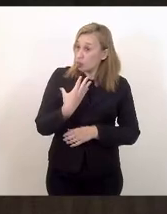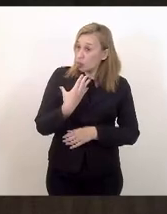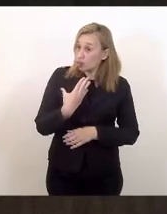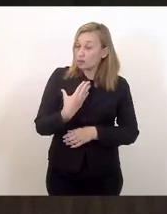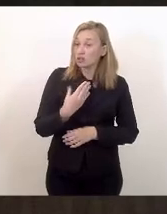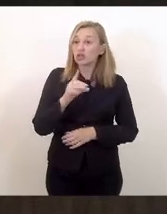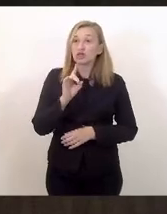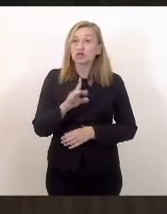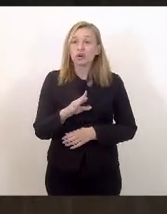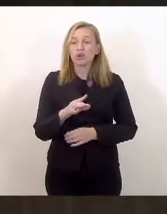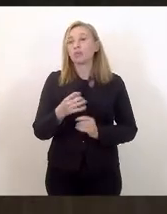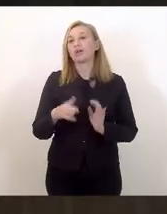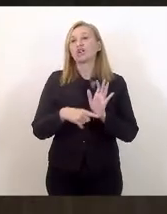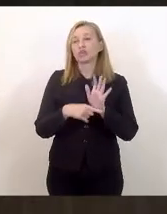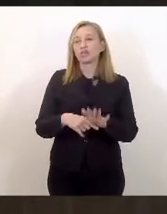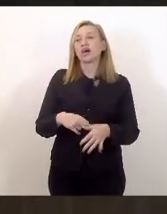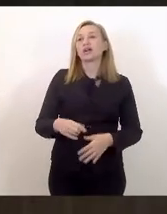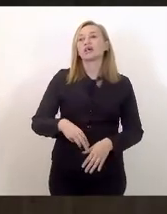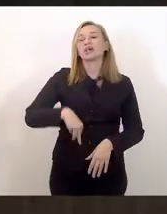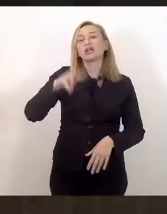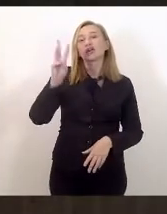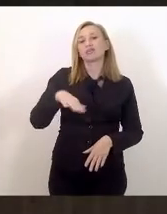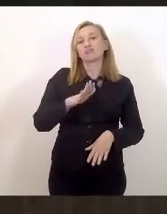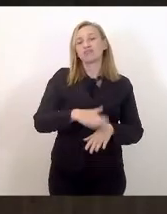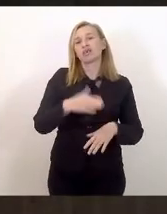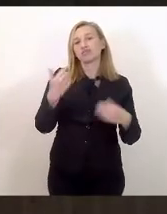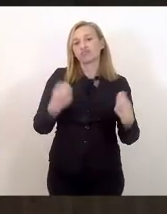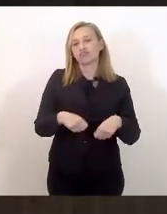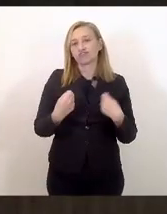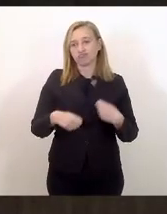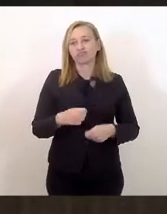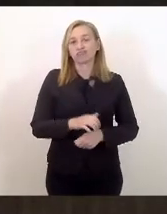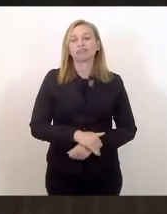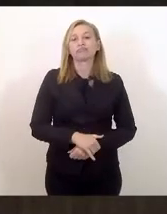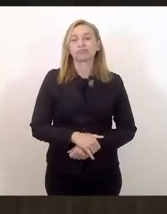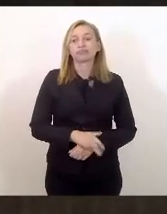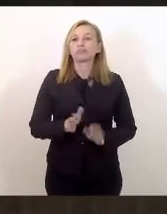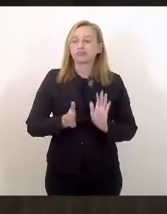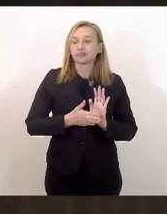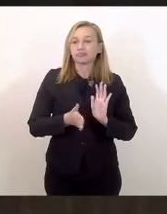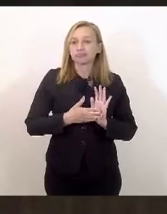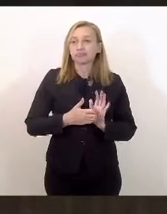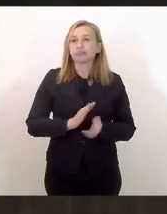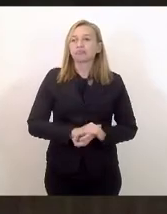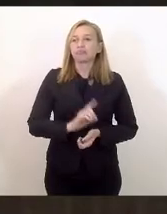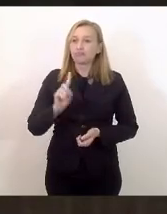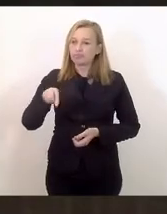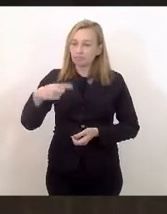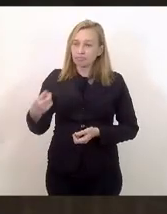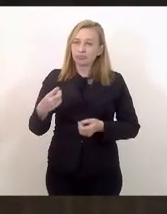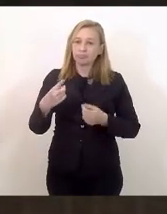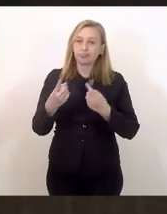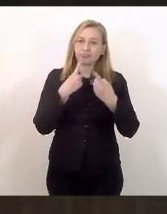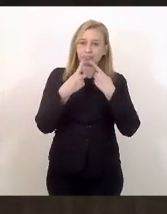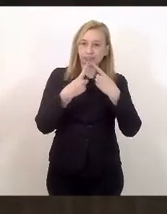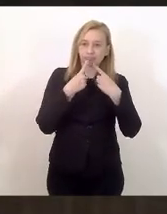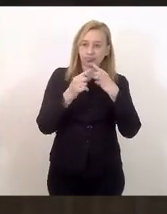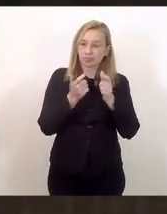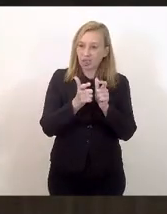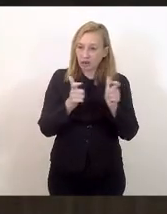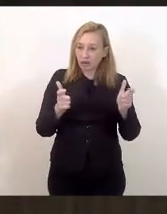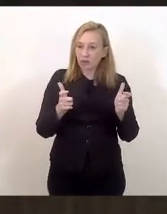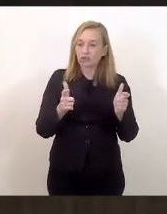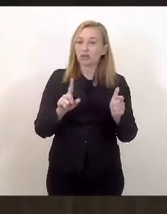aqui é só para beneficiar quem mais precisa. Eu proponho que depois fazemos um debate para